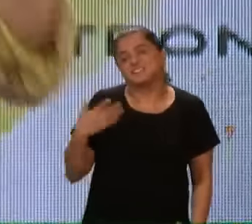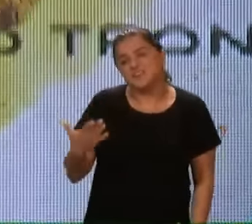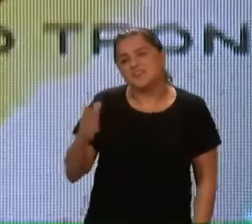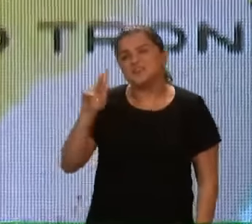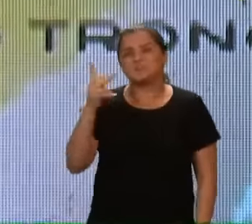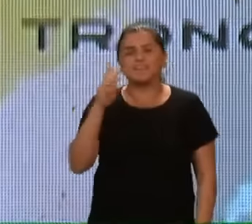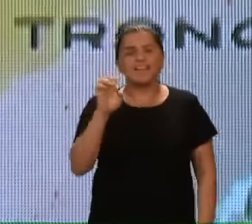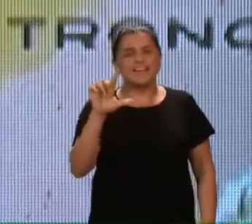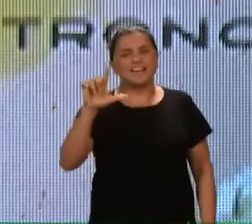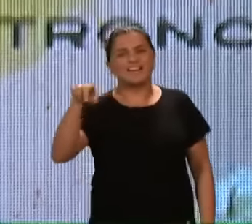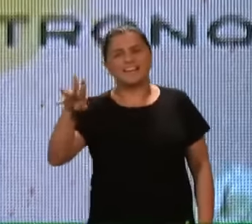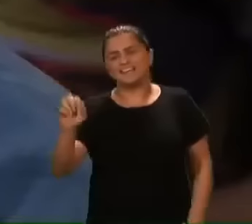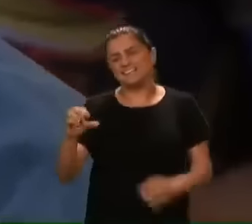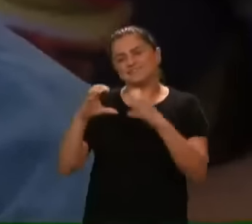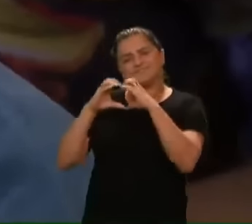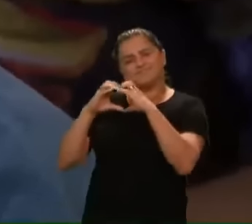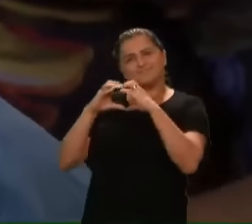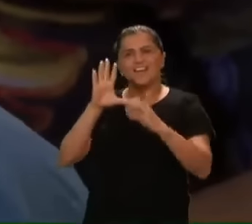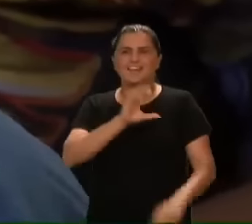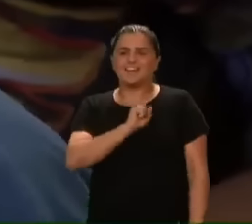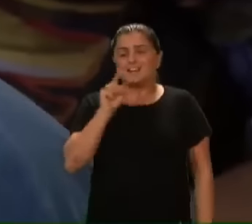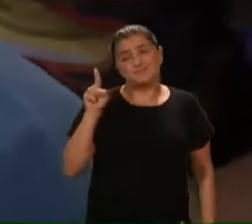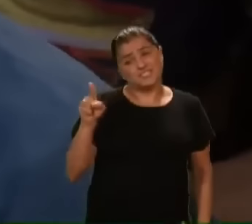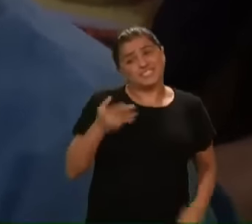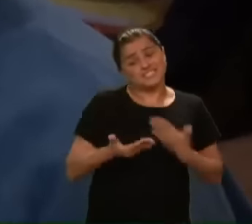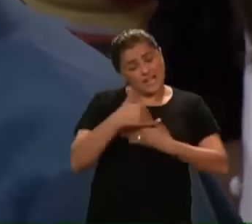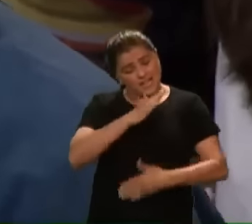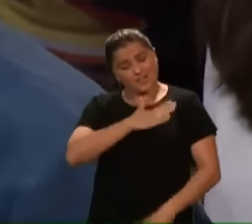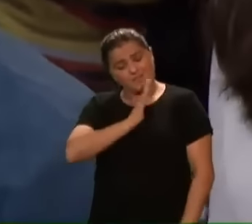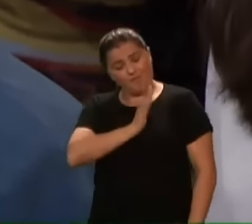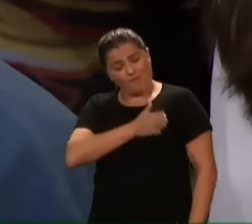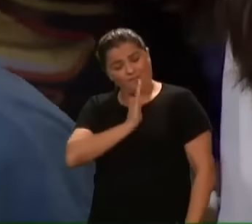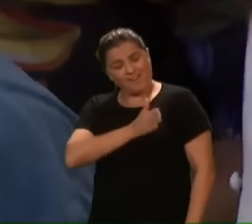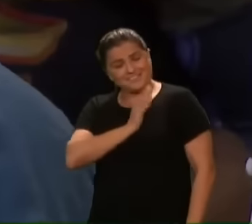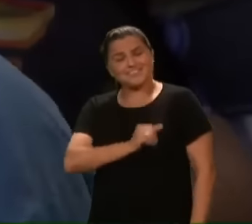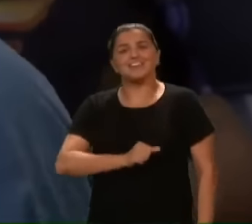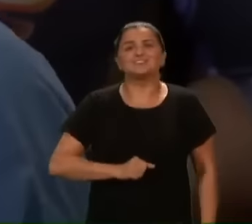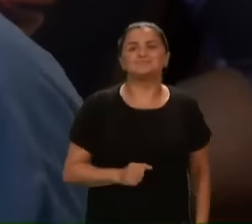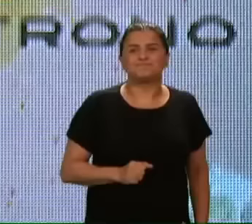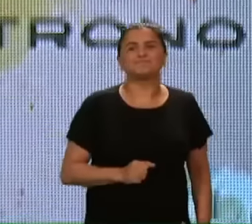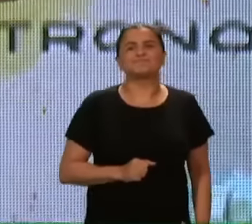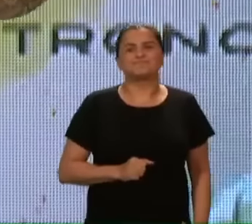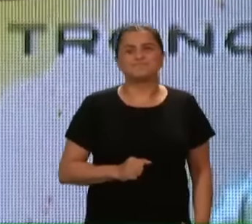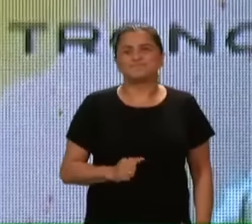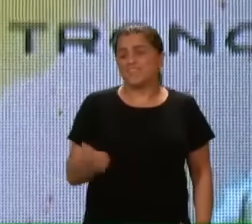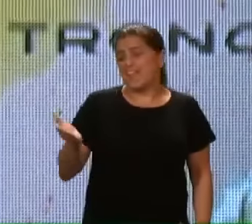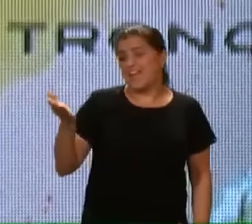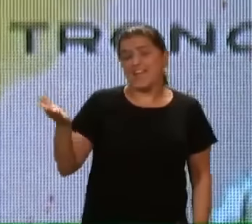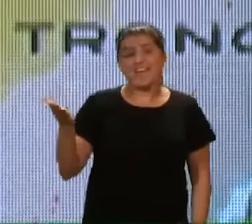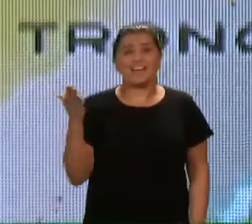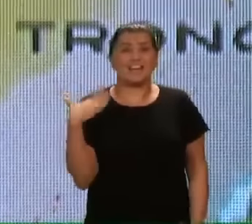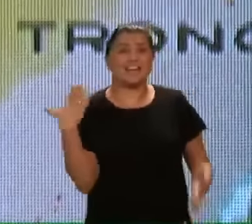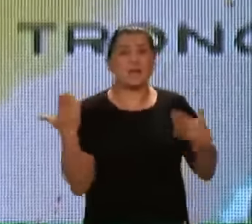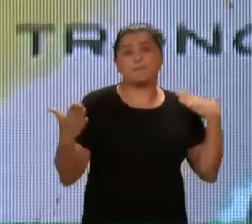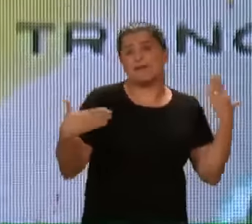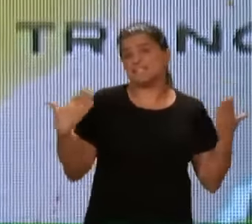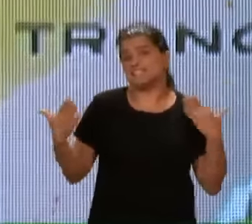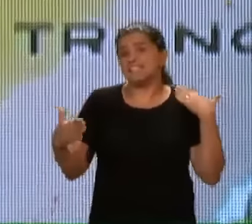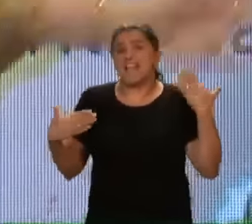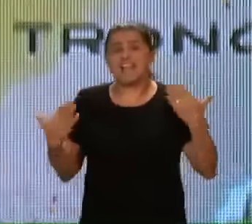muito grande por ela. Você sabe que você mora no meu coração sem pagar aluguel. Irmão, ela passeou no meu coração de tamanco,